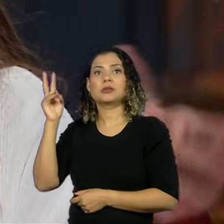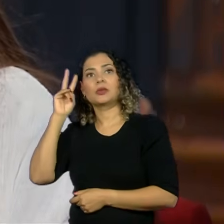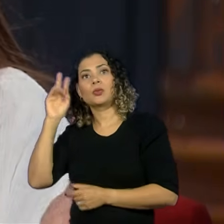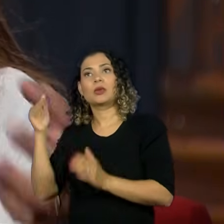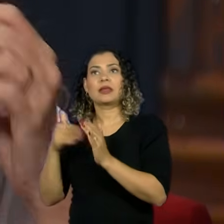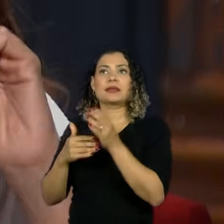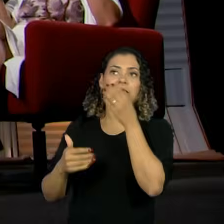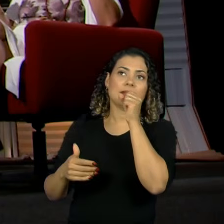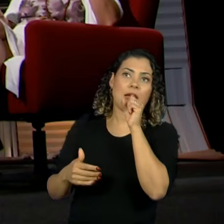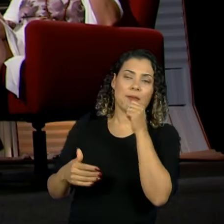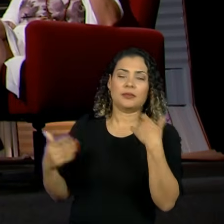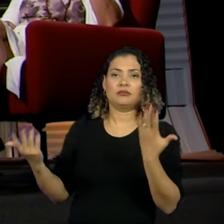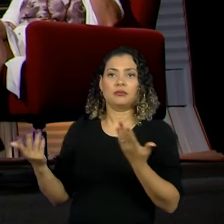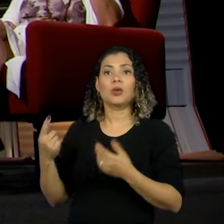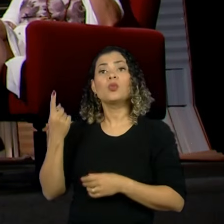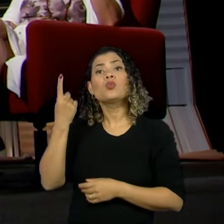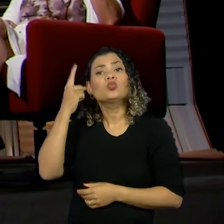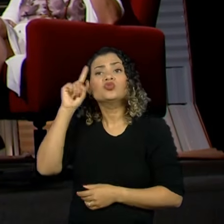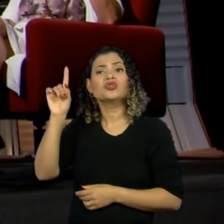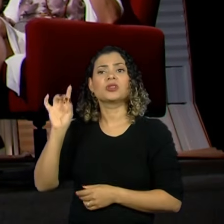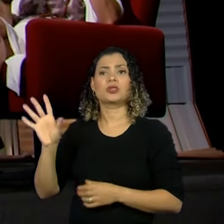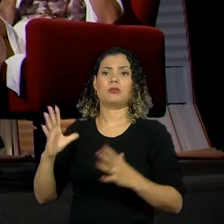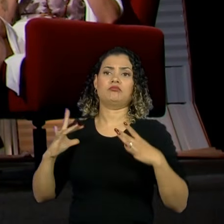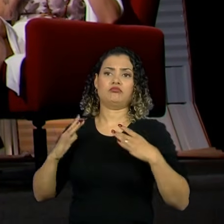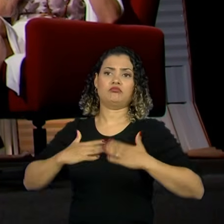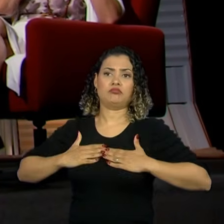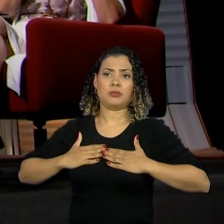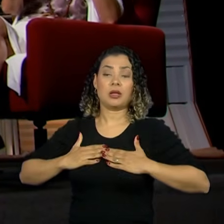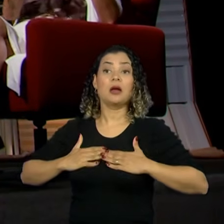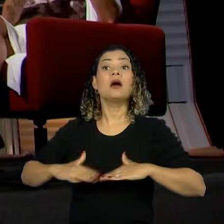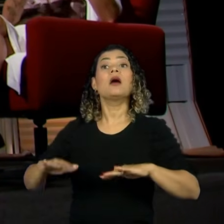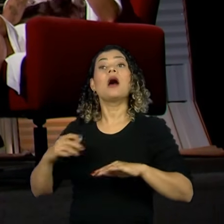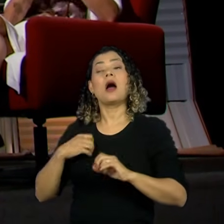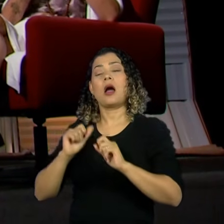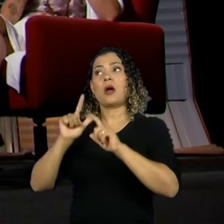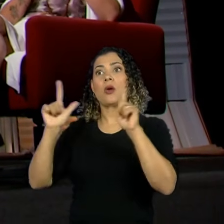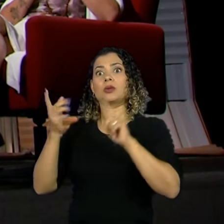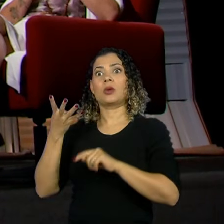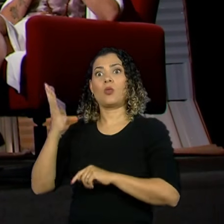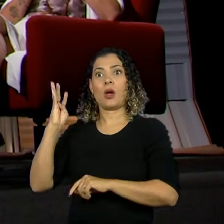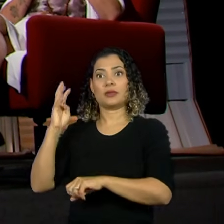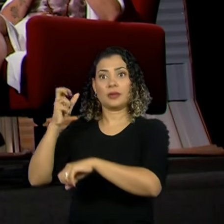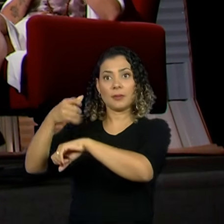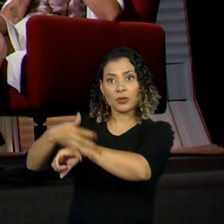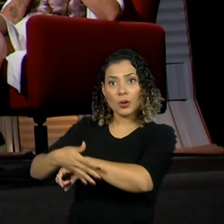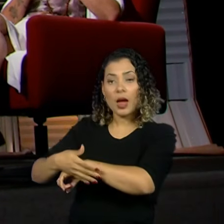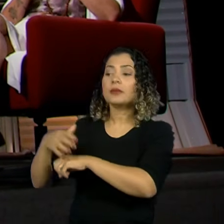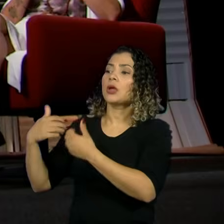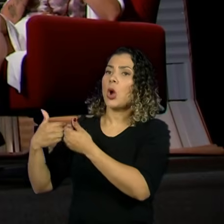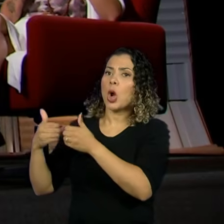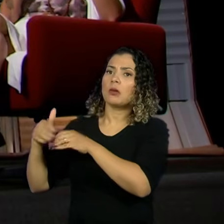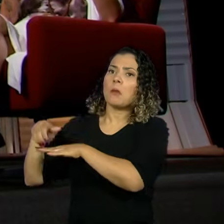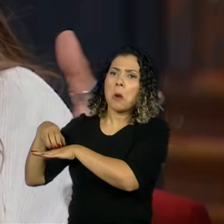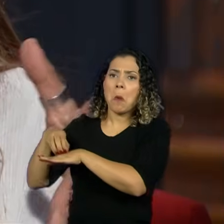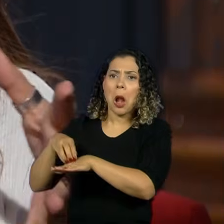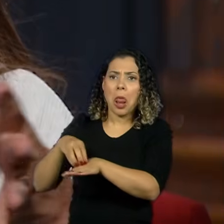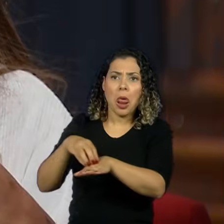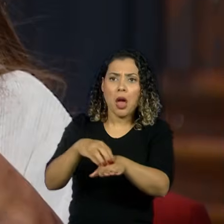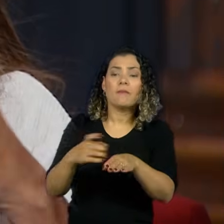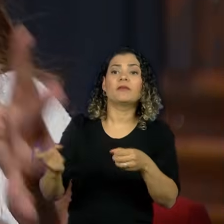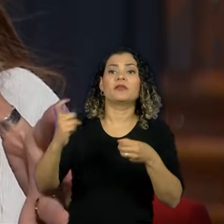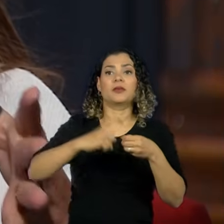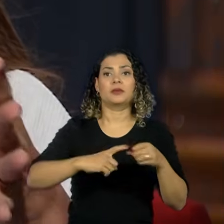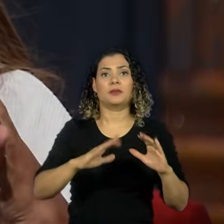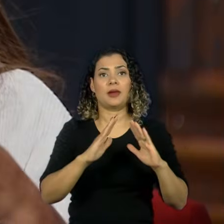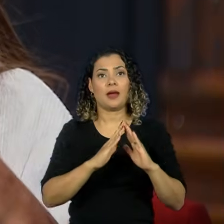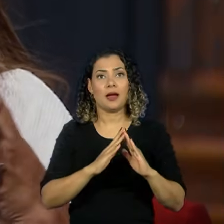6 dias por semana, ela tem uma folga semanal. Ela acorda às 4 da manhã para poder pegar a condução, volta para casa